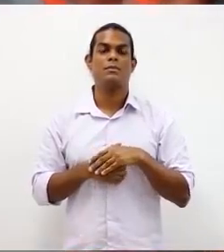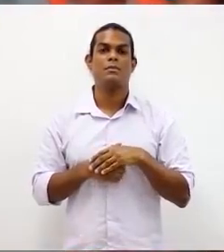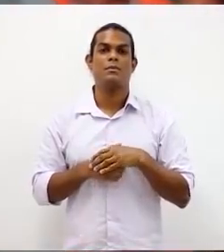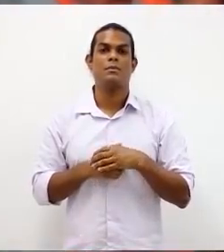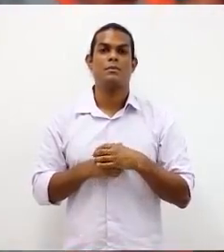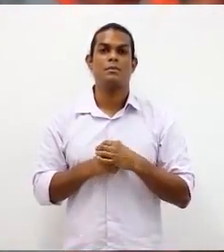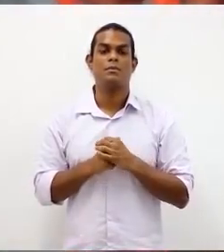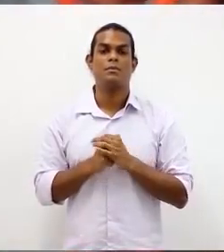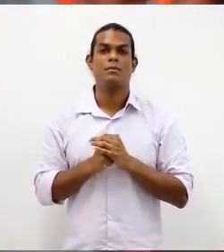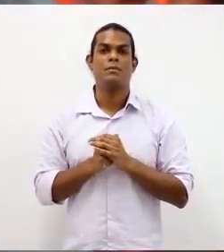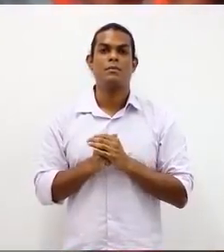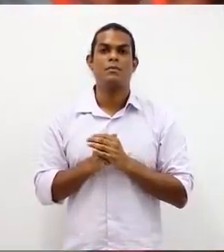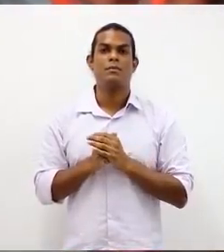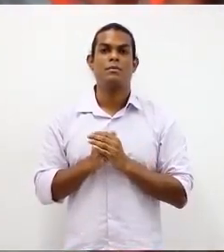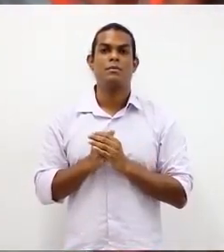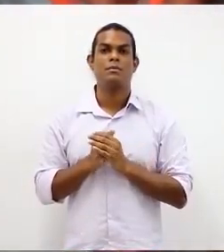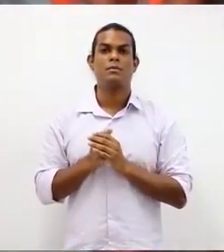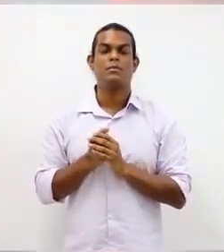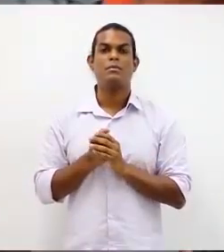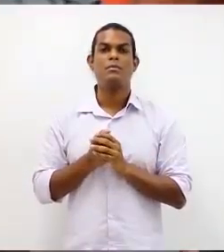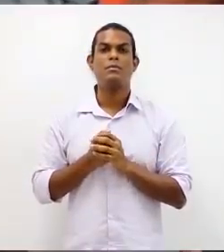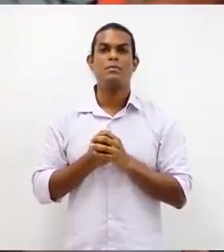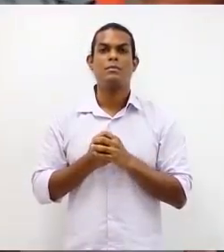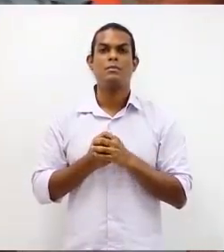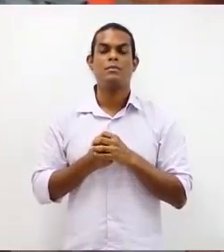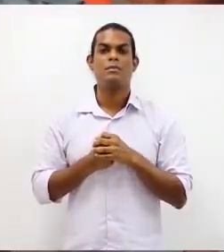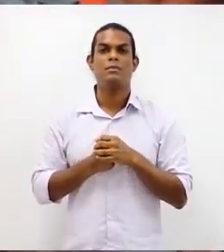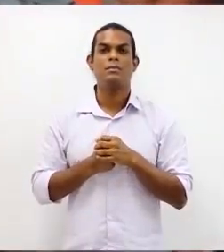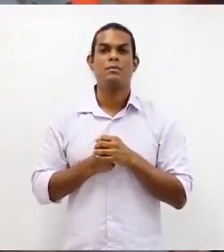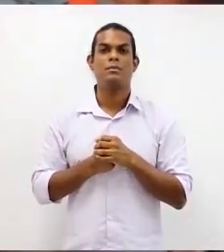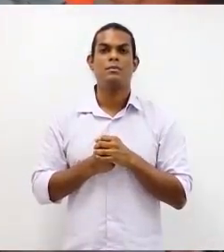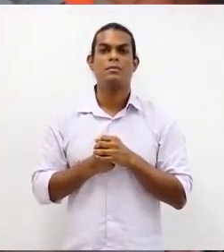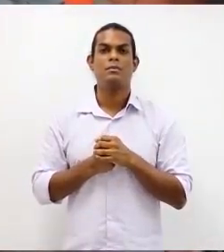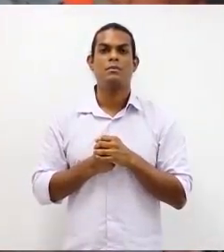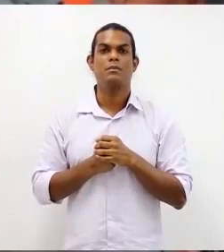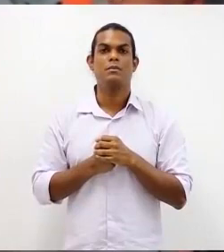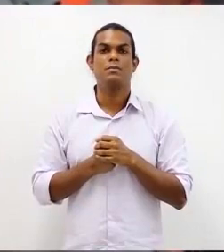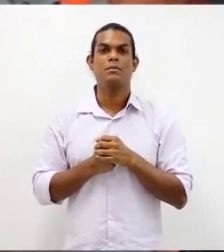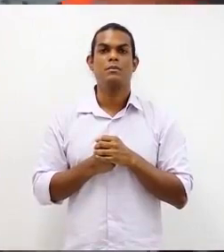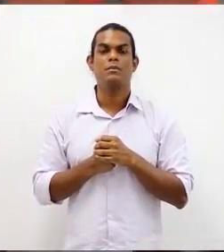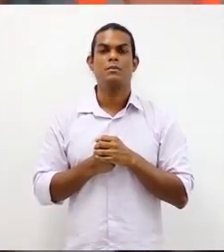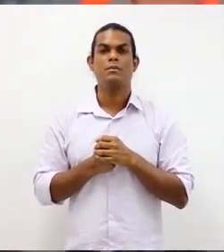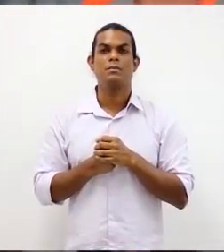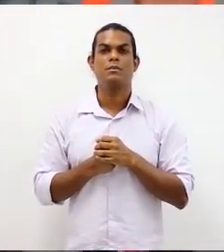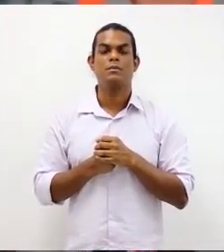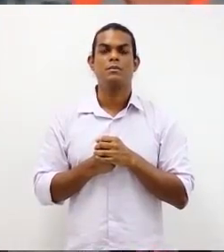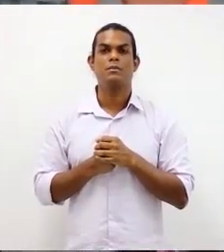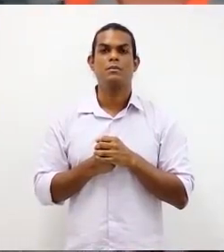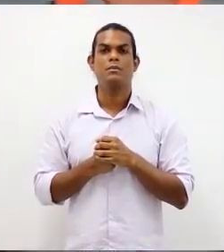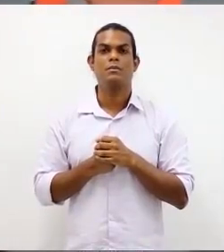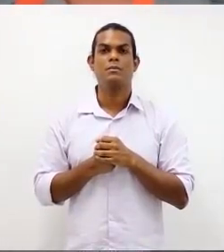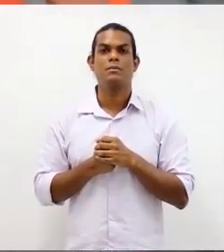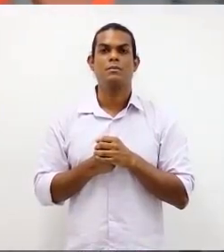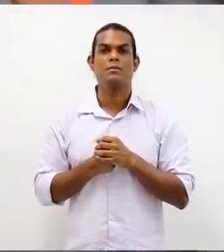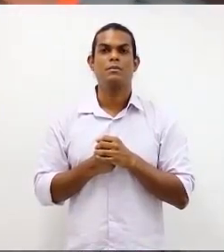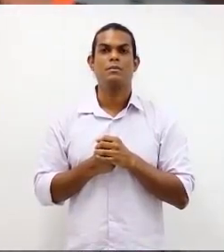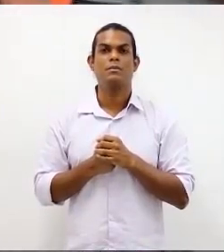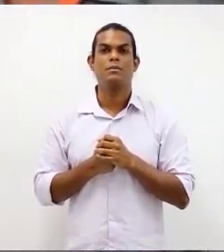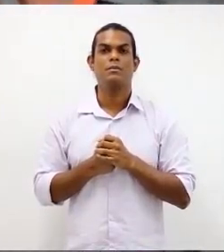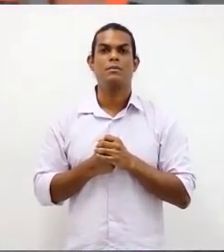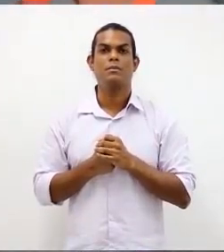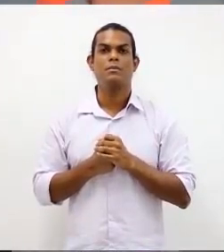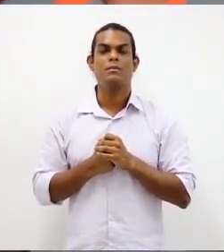Para abafar o ruído. Só que a gente não vai gritar por conta disso, que a audição nossa reduz,